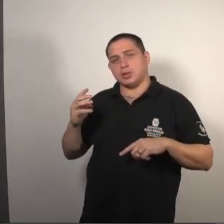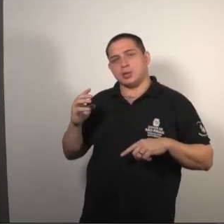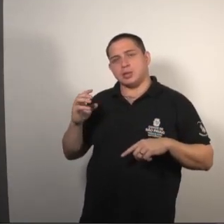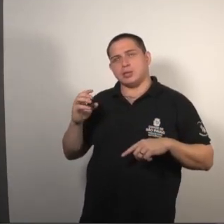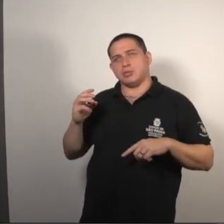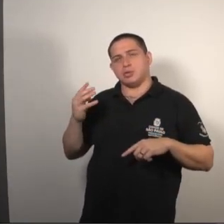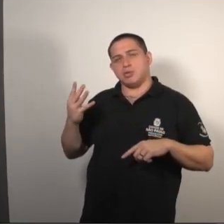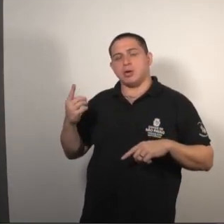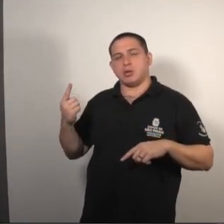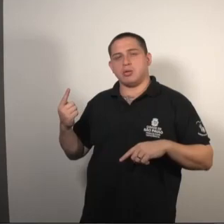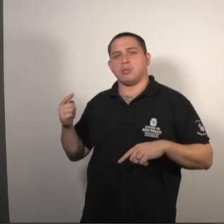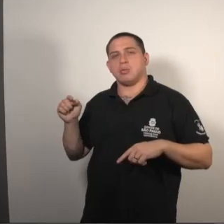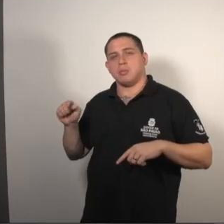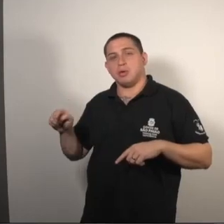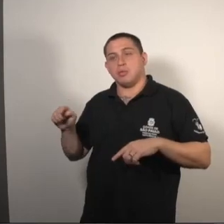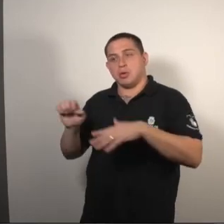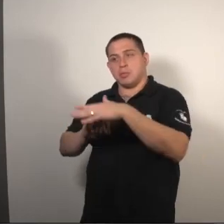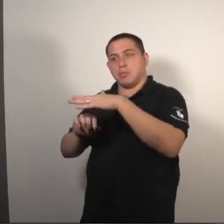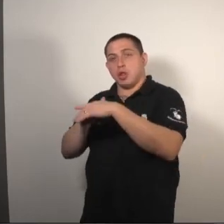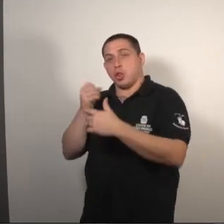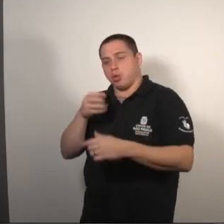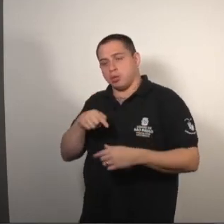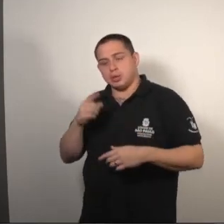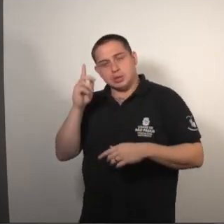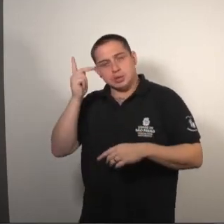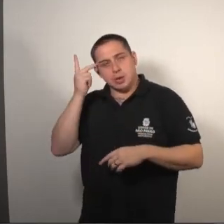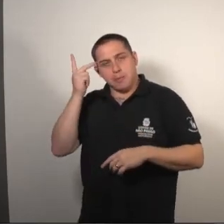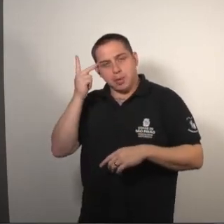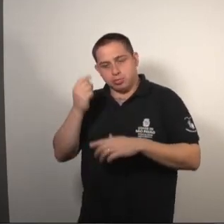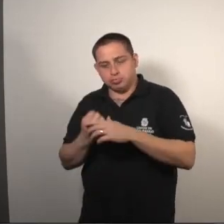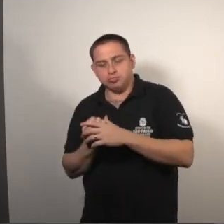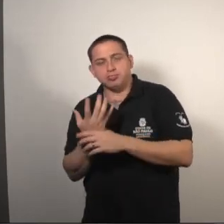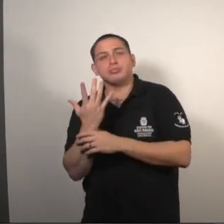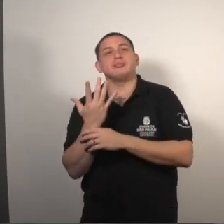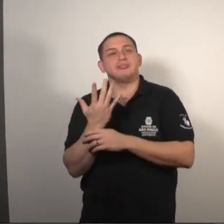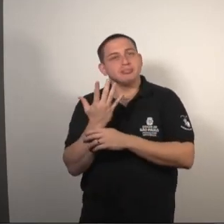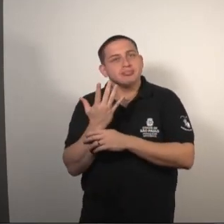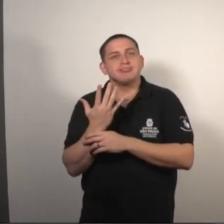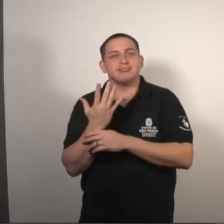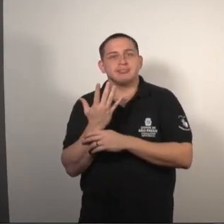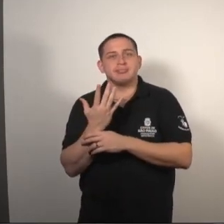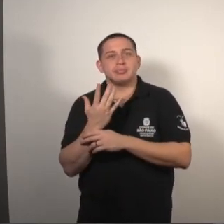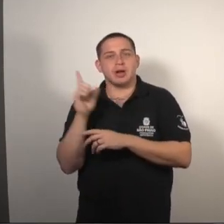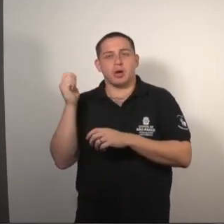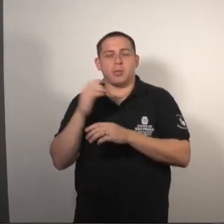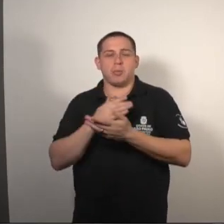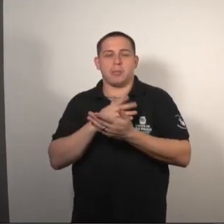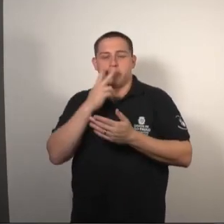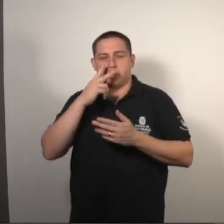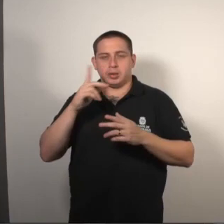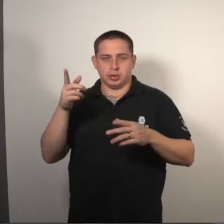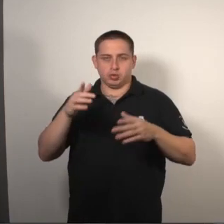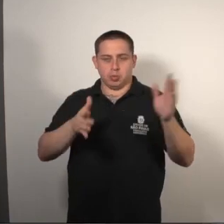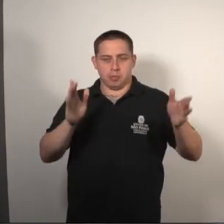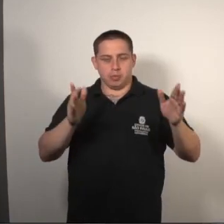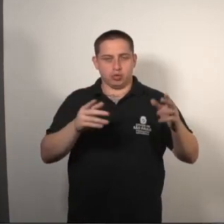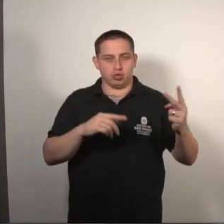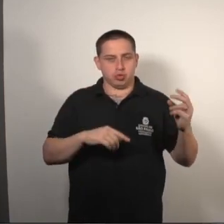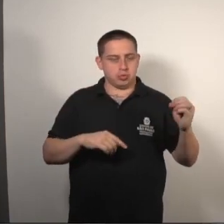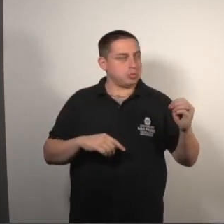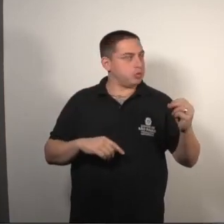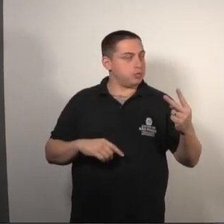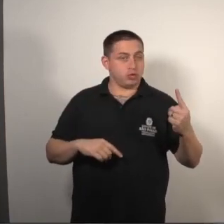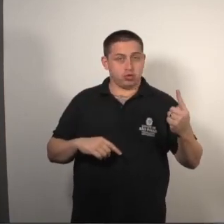mil novas empresas que abriram novos aqui na cidade de São Paulo, desde 2021, o que gerou, por exemplo, no